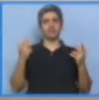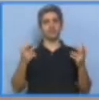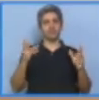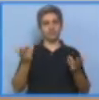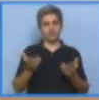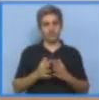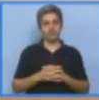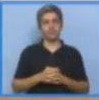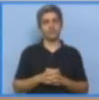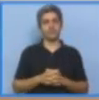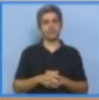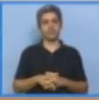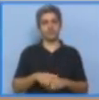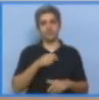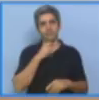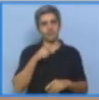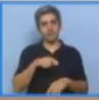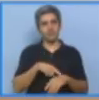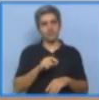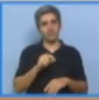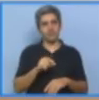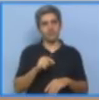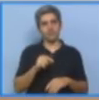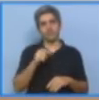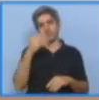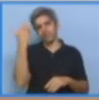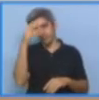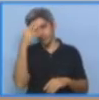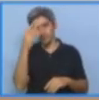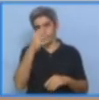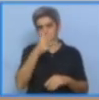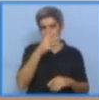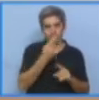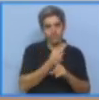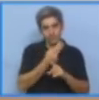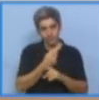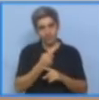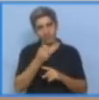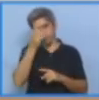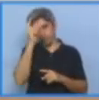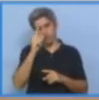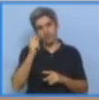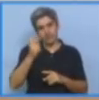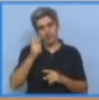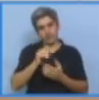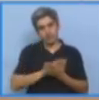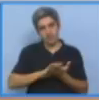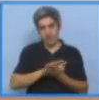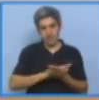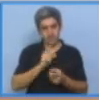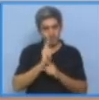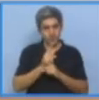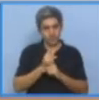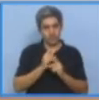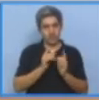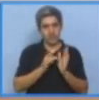o padre nesse momento lúdico, mas não esquecendo o essencial que é